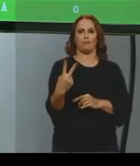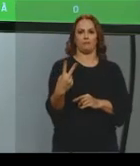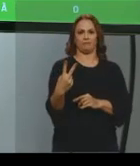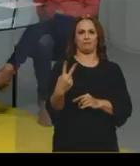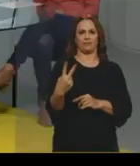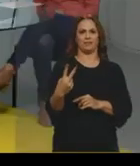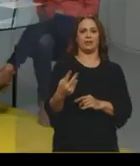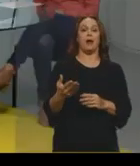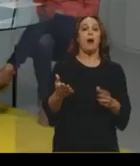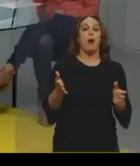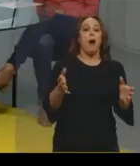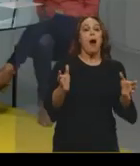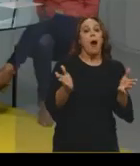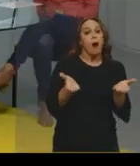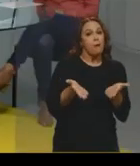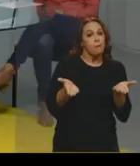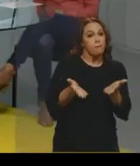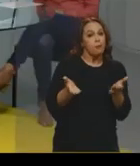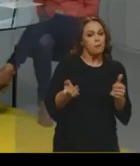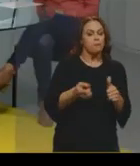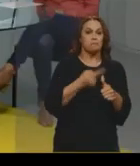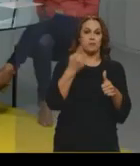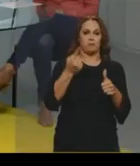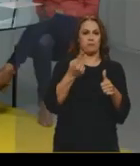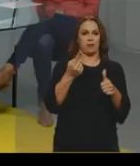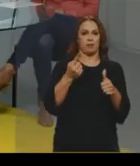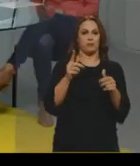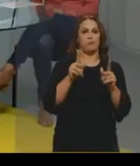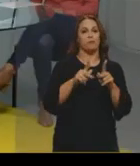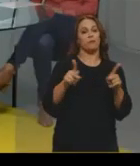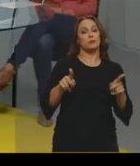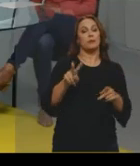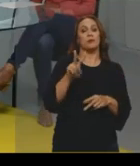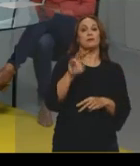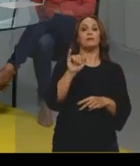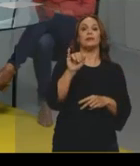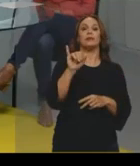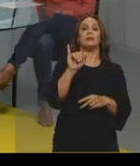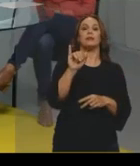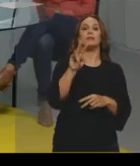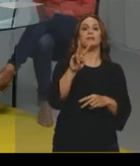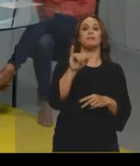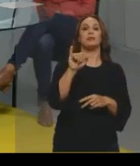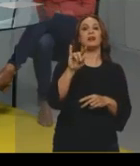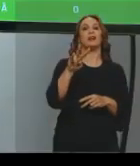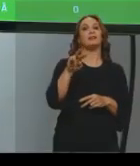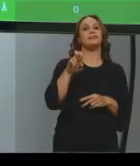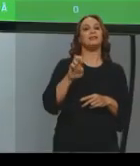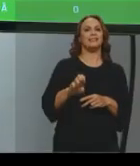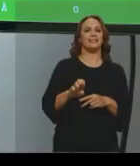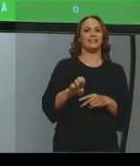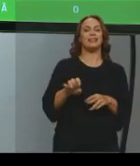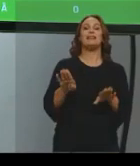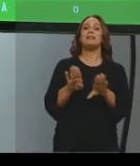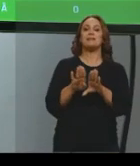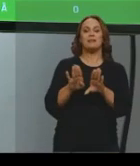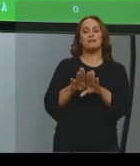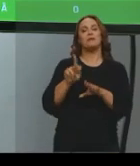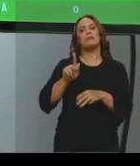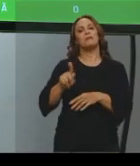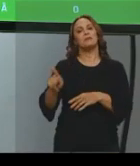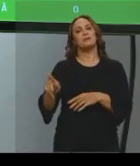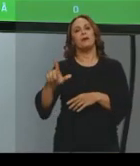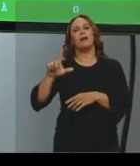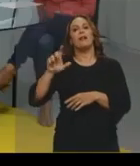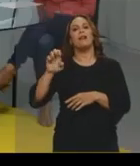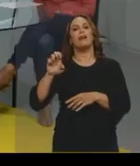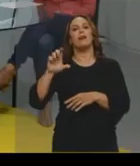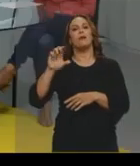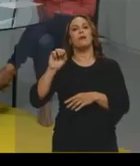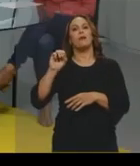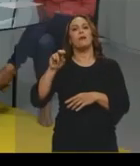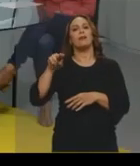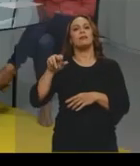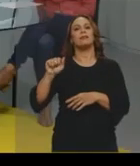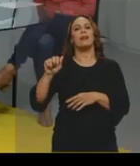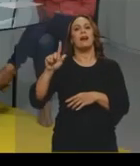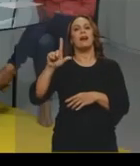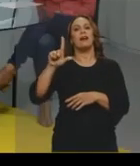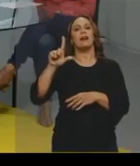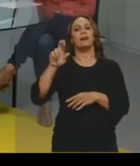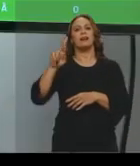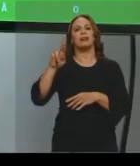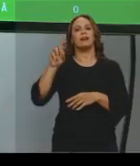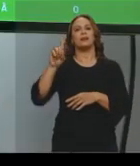aqui comigo a professora Viviane Soares, de História, e o professor Leonardo Greco, de Geografia. Sejam bem-vindos,